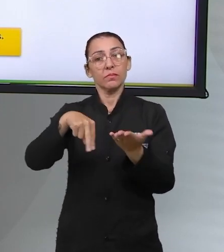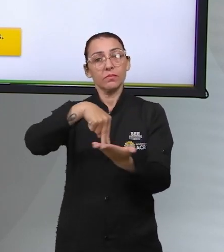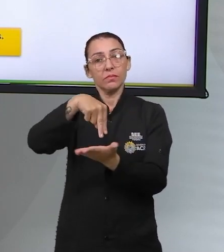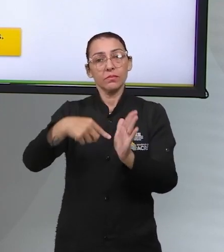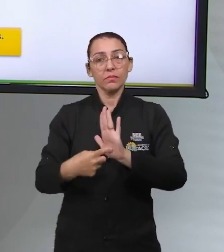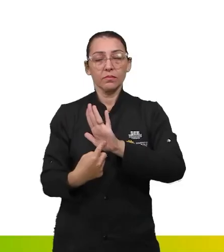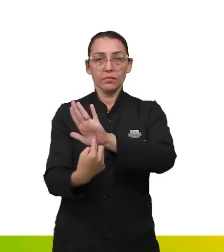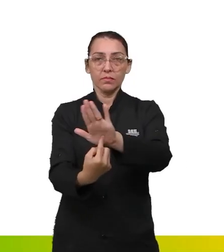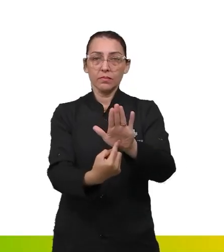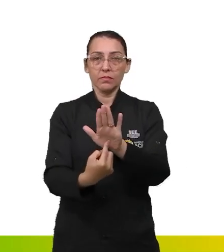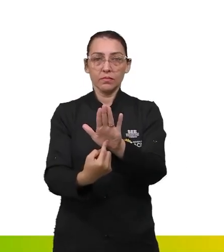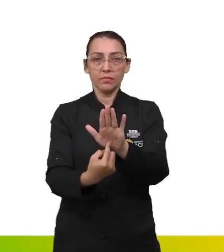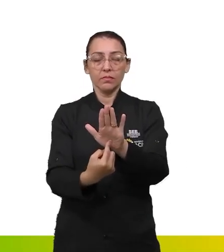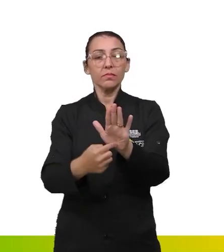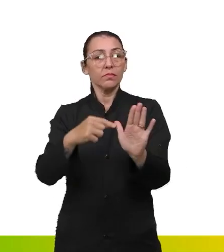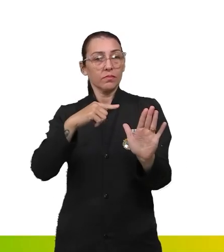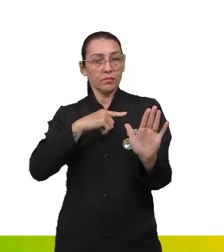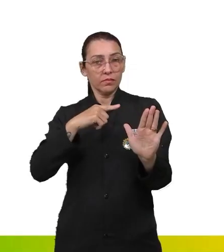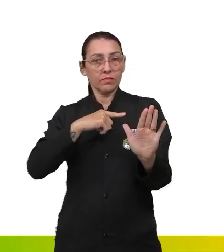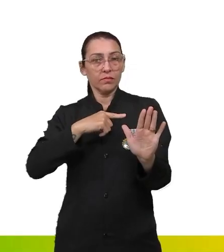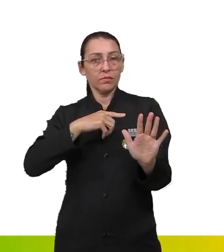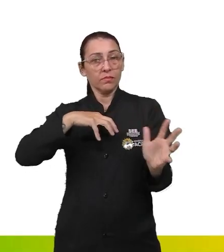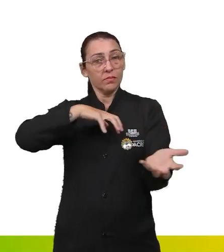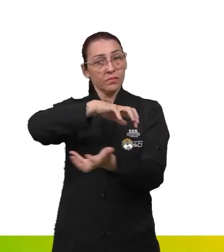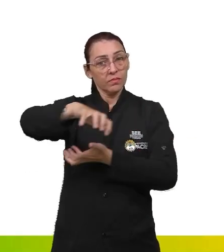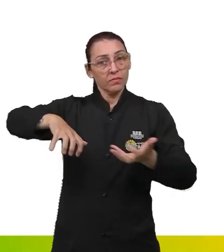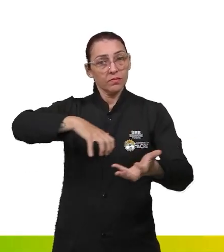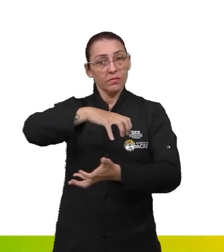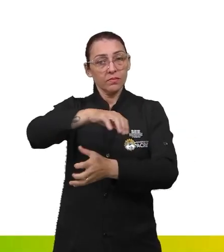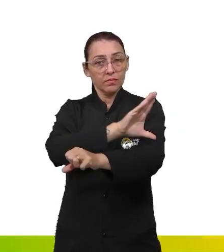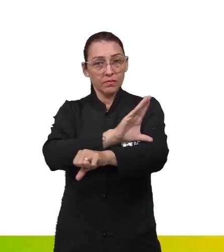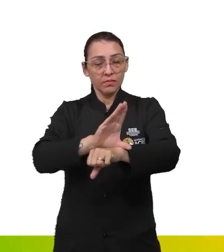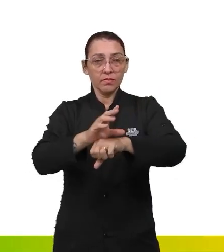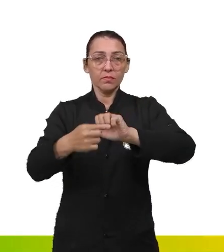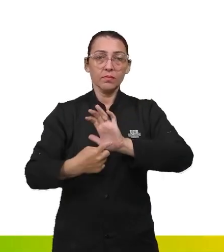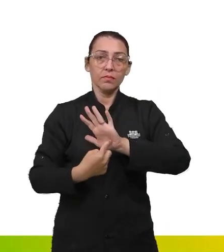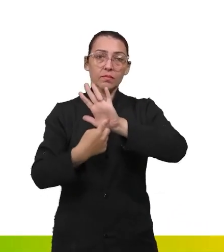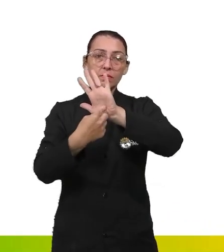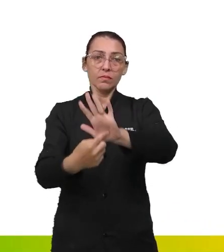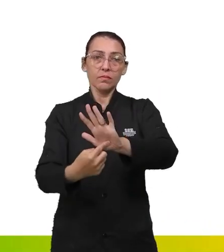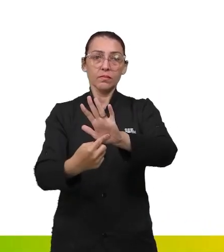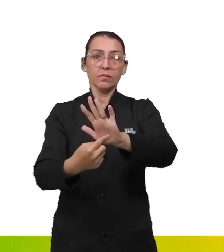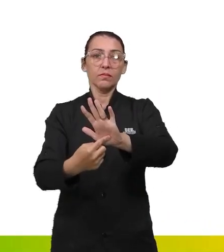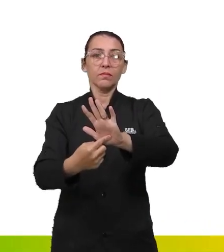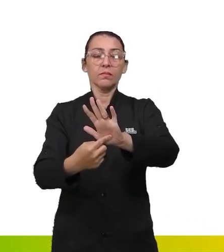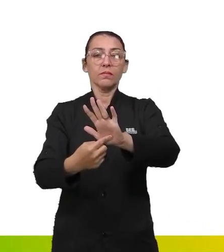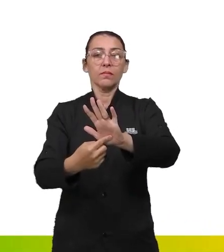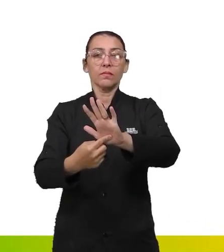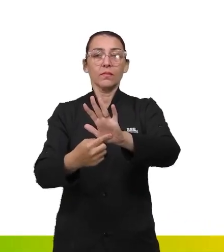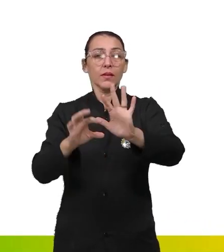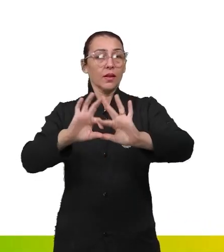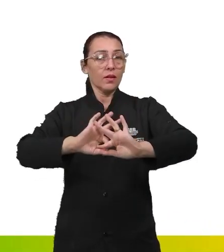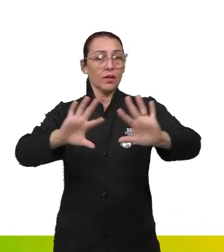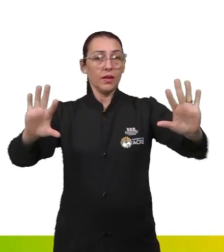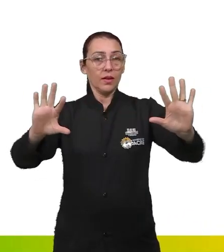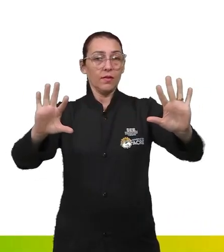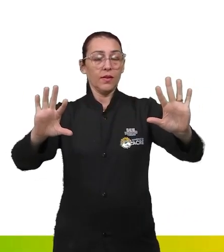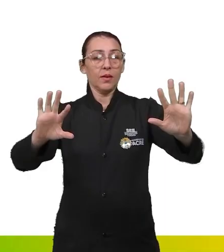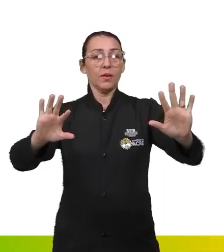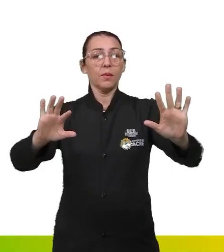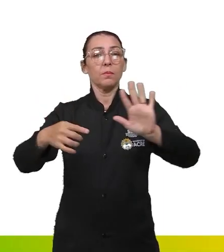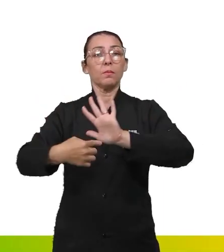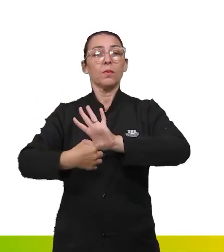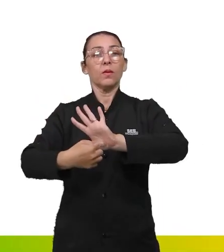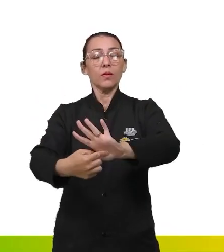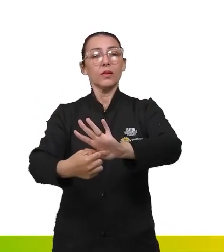uma dança. Nós temos uma manifestação cultural sendo apresentada publicamente,